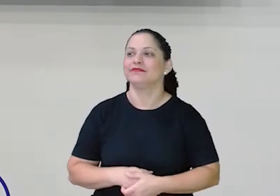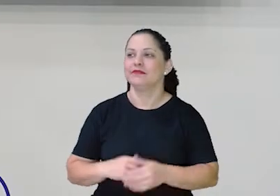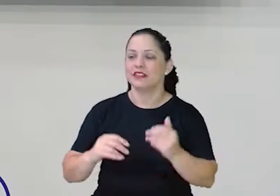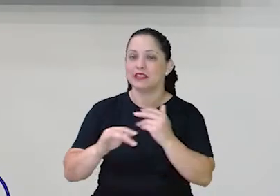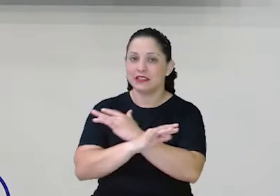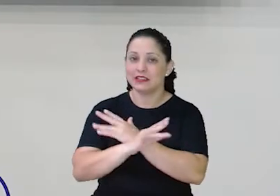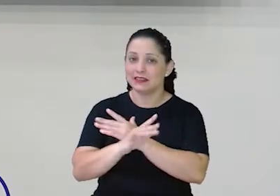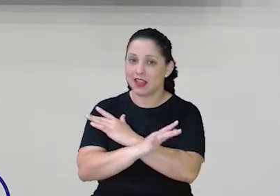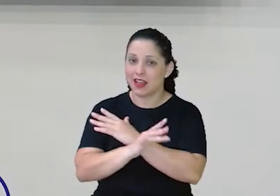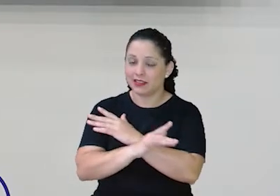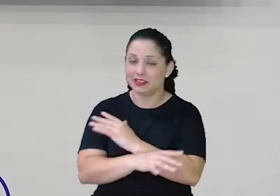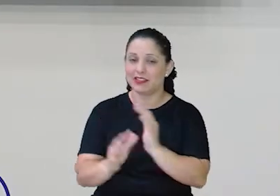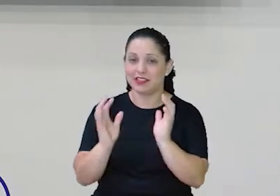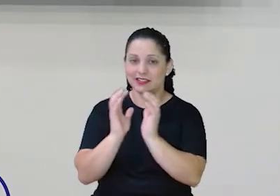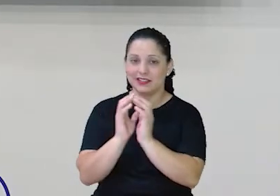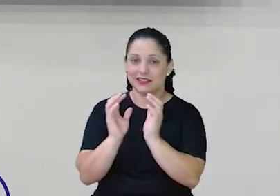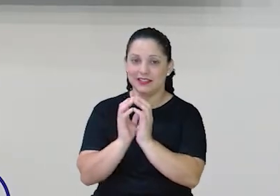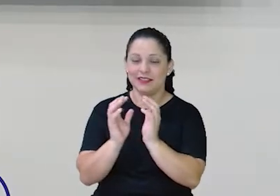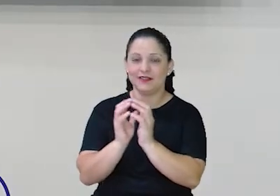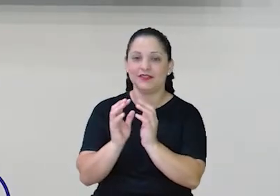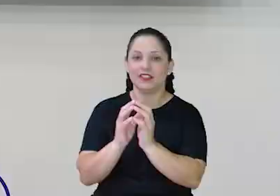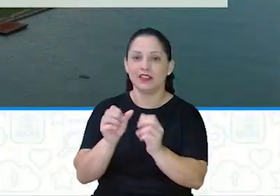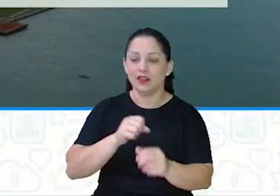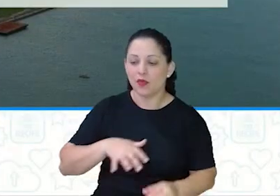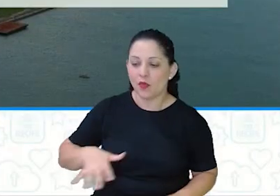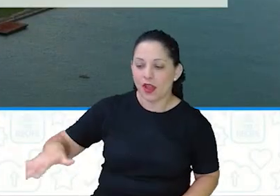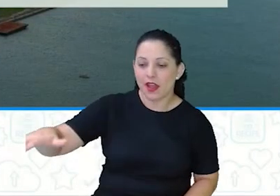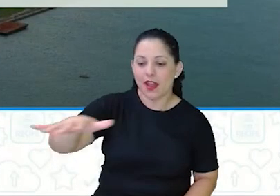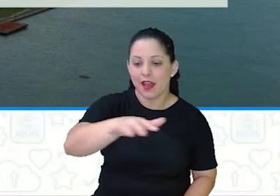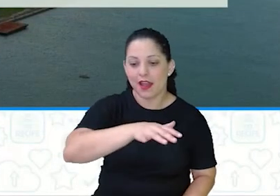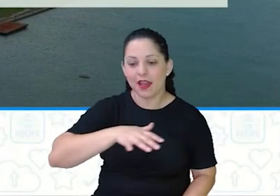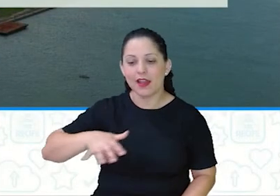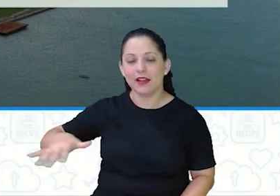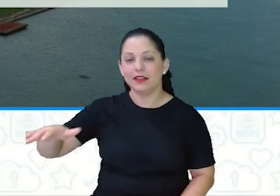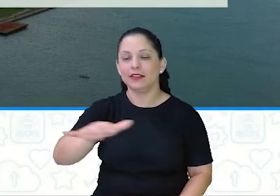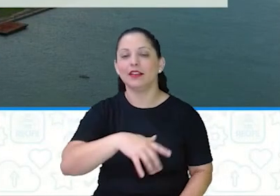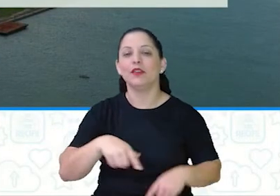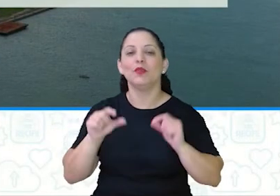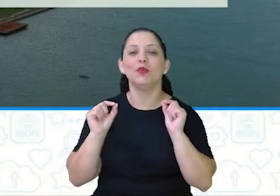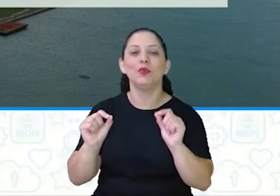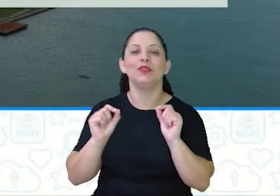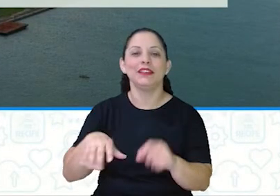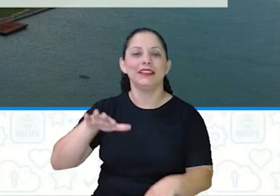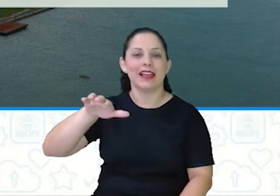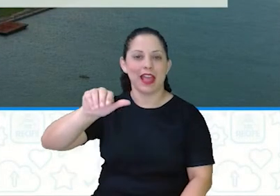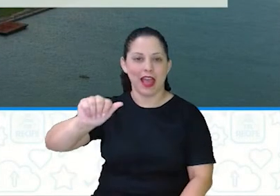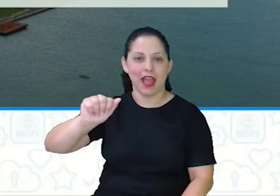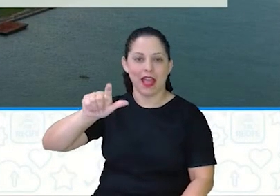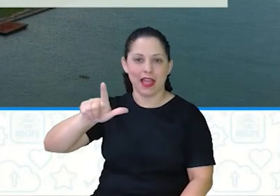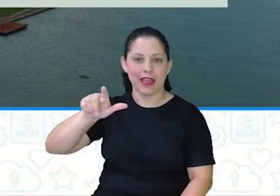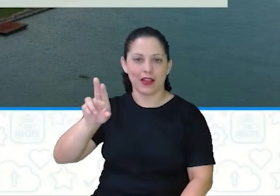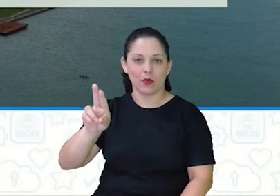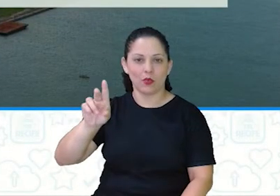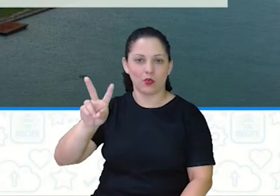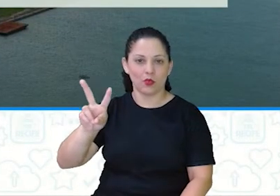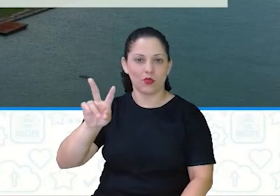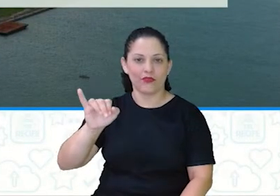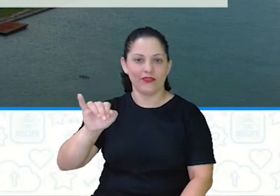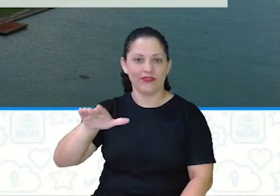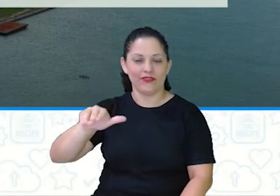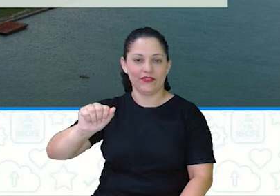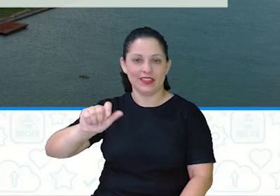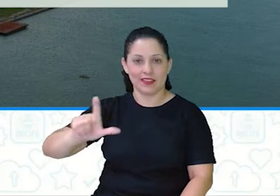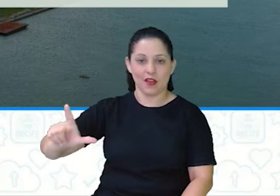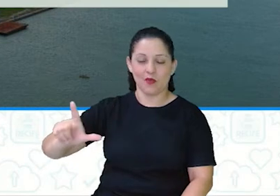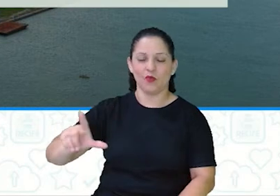do Recife está situada em uma planície aluvial. Hoje eu vou falar vários termos técnicos, tá? Mas não se preocupa,